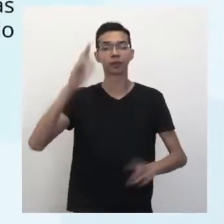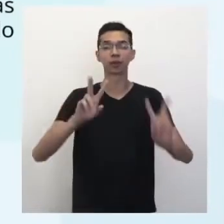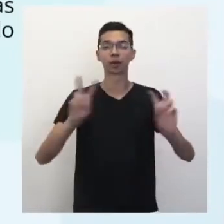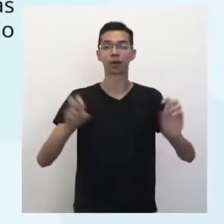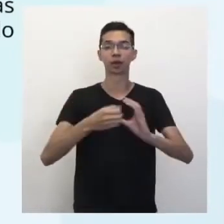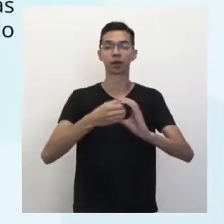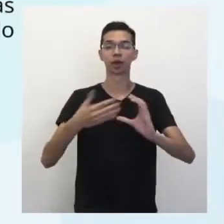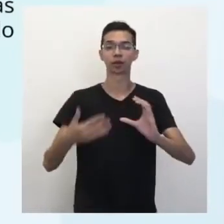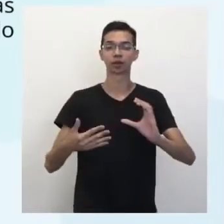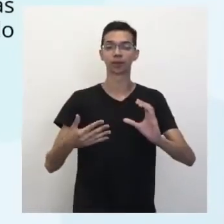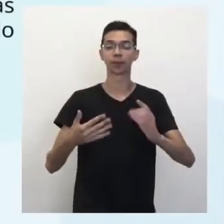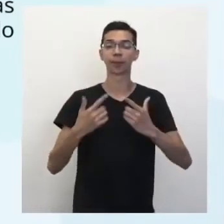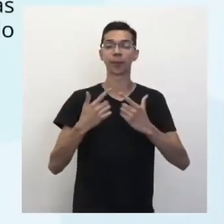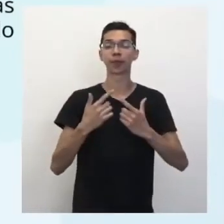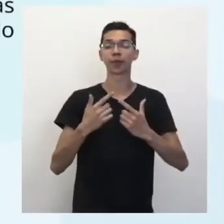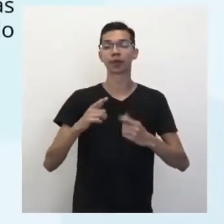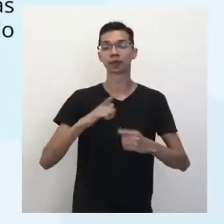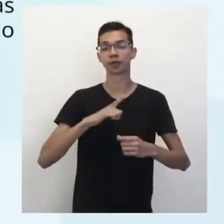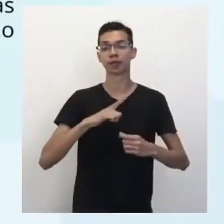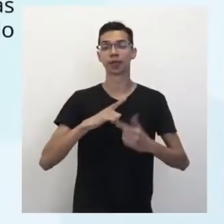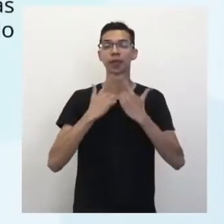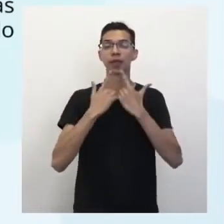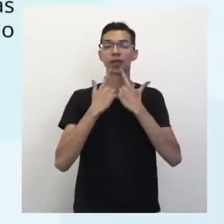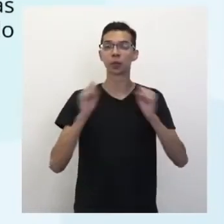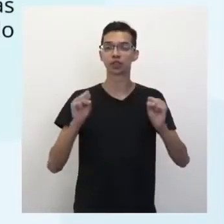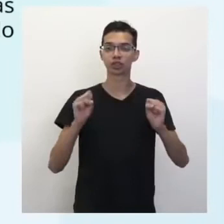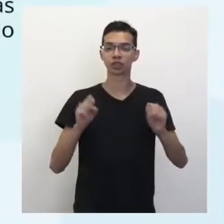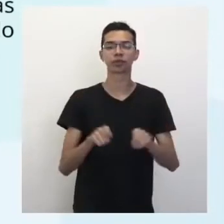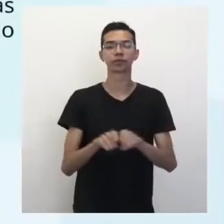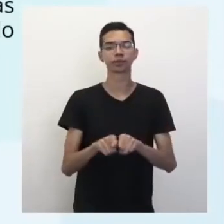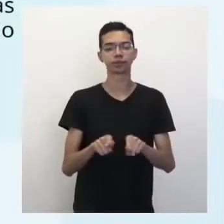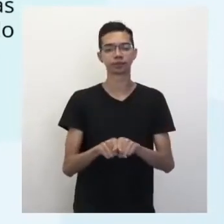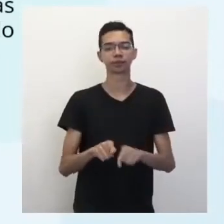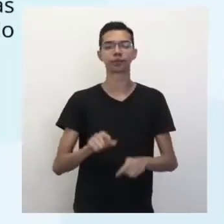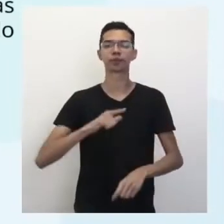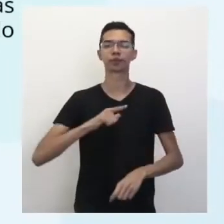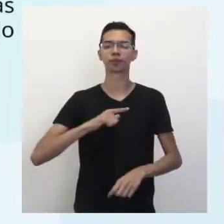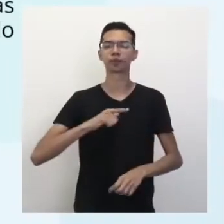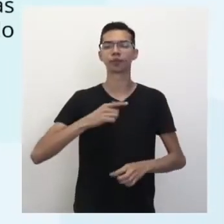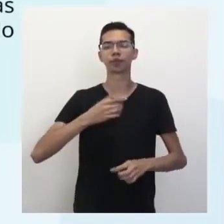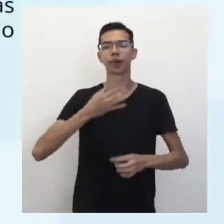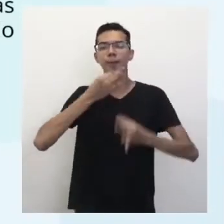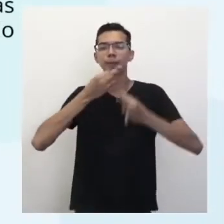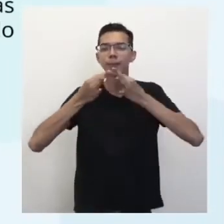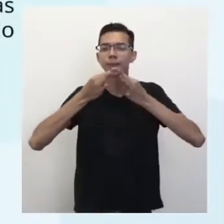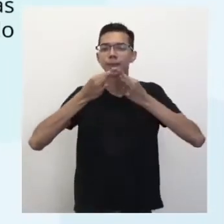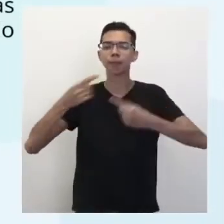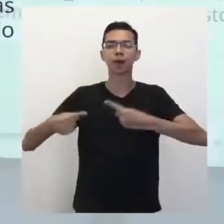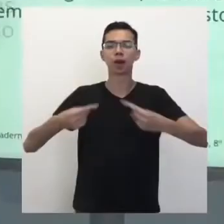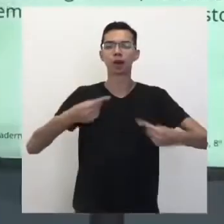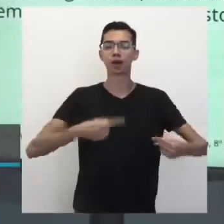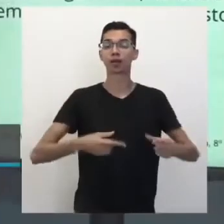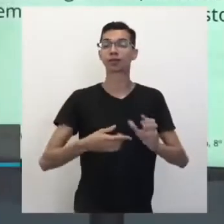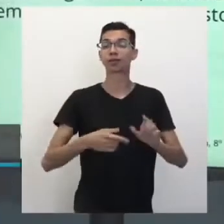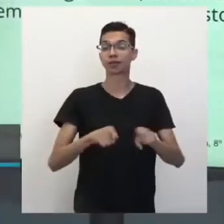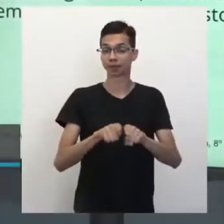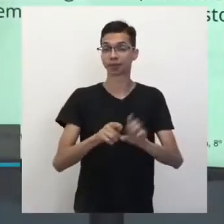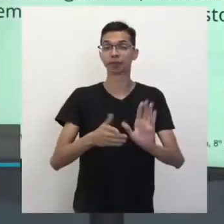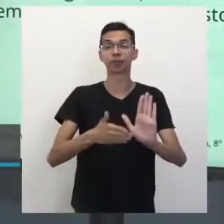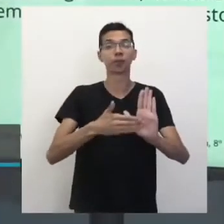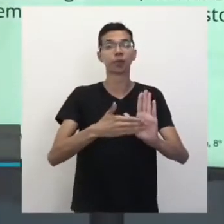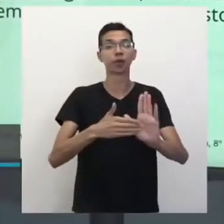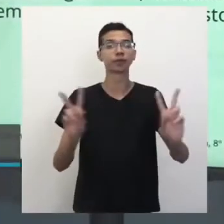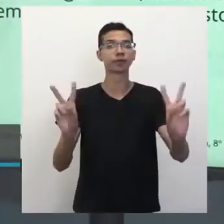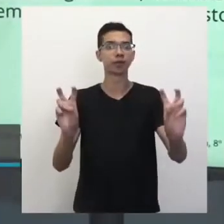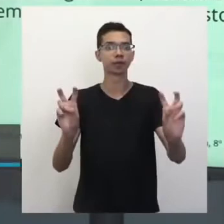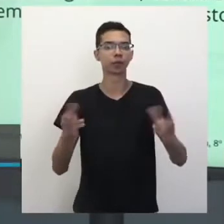e discursivas do gênero, bem como o tema proposto. Tá? Então, essas aí são as habilidades nossas